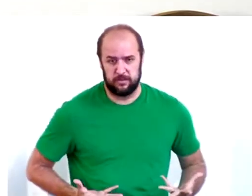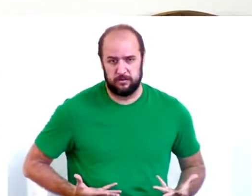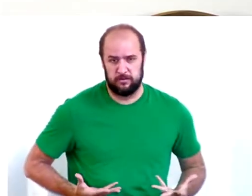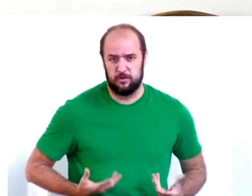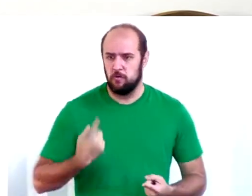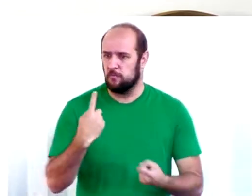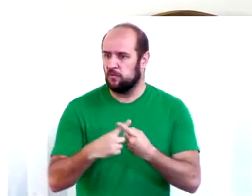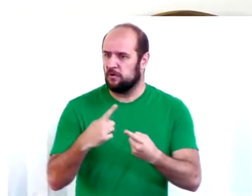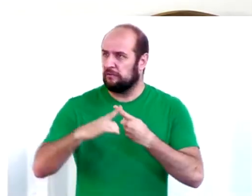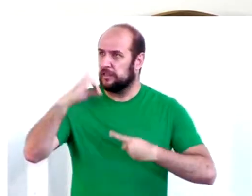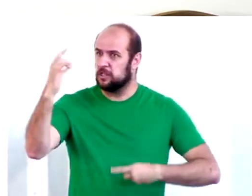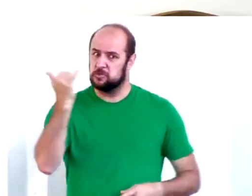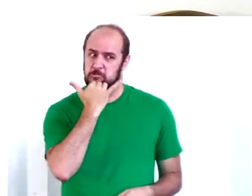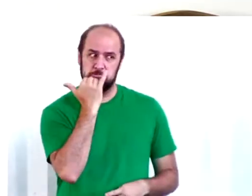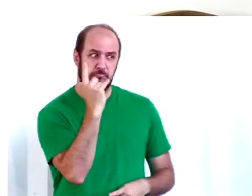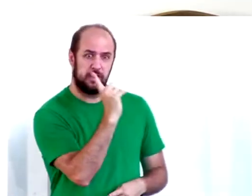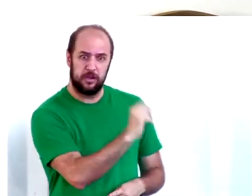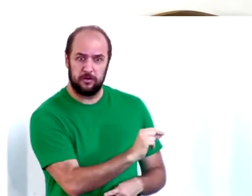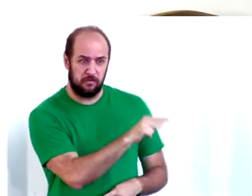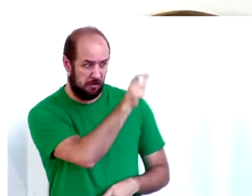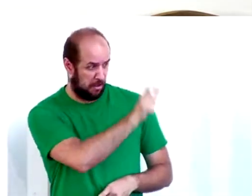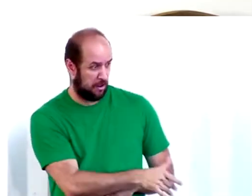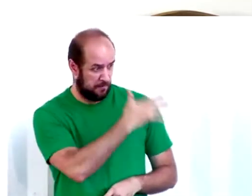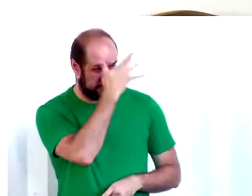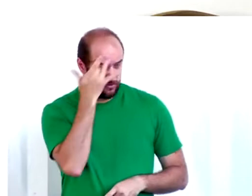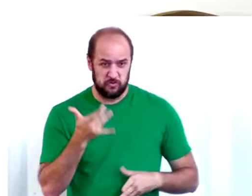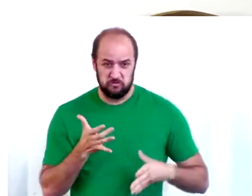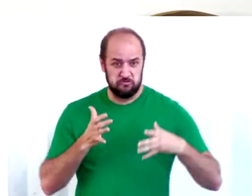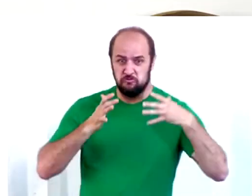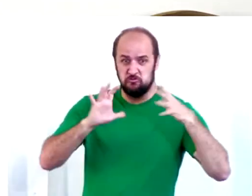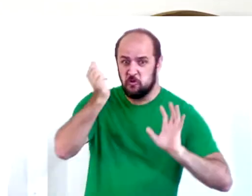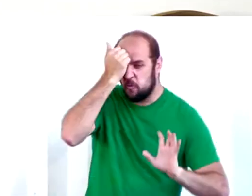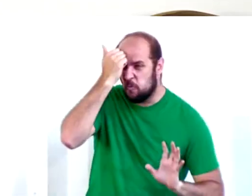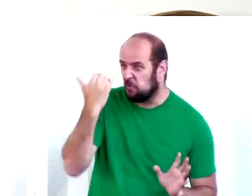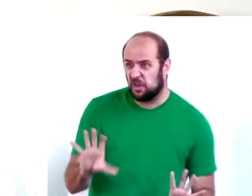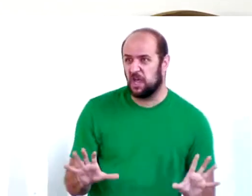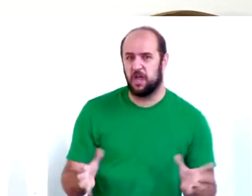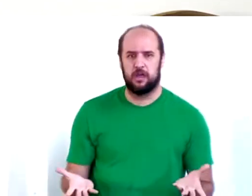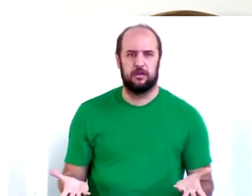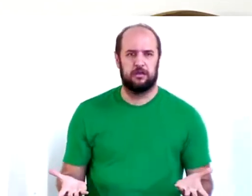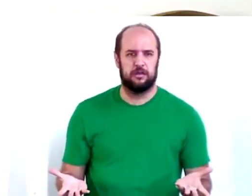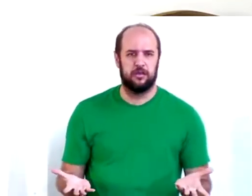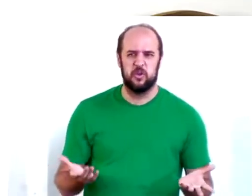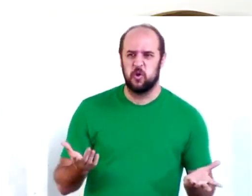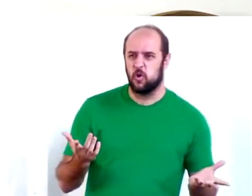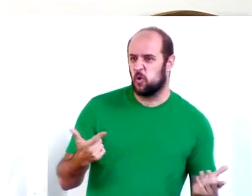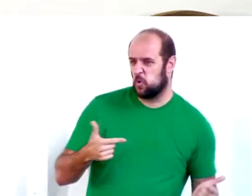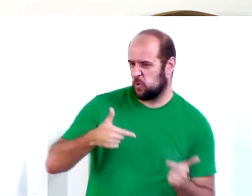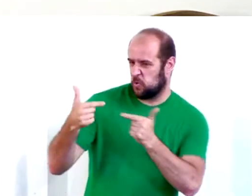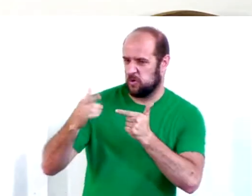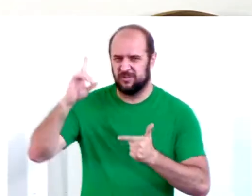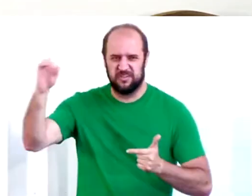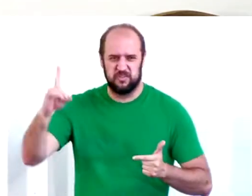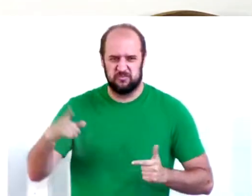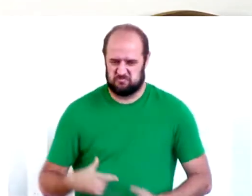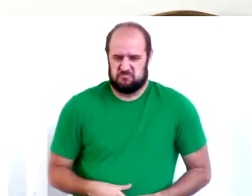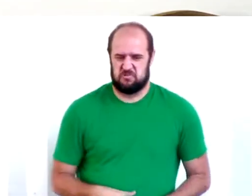tem que aliviar alguém que está agredindo a santidade de Deus e nem liga para isso?